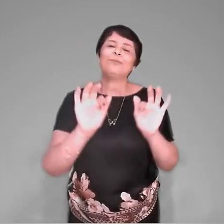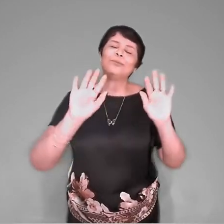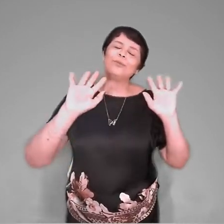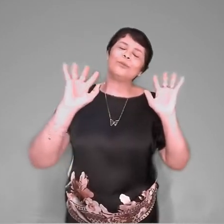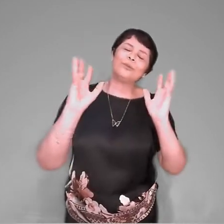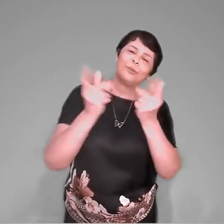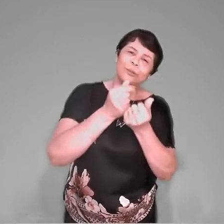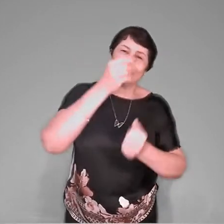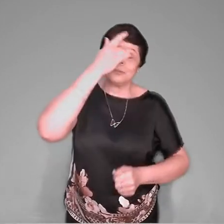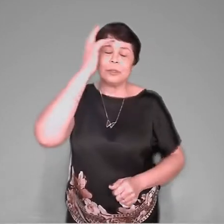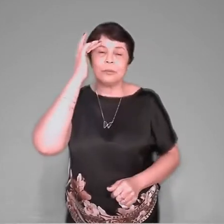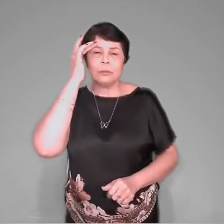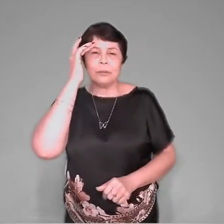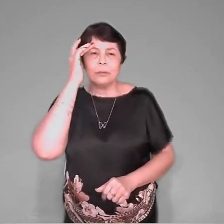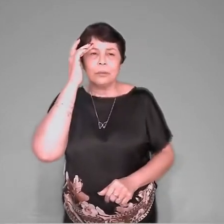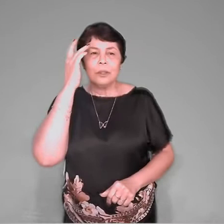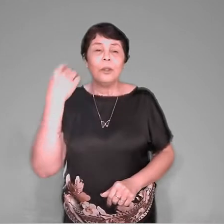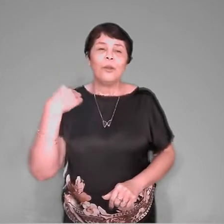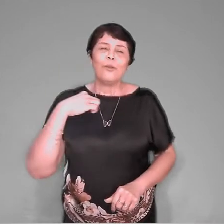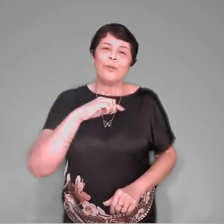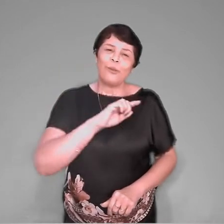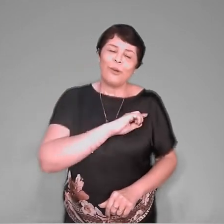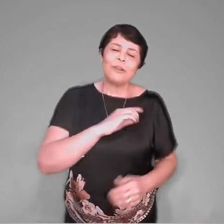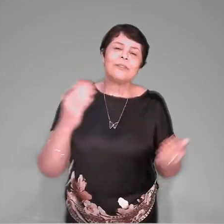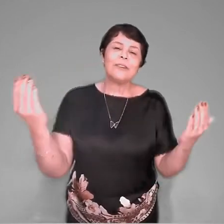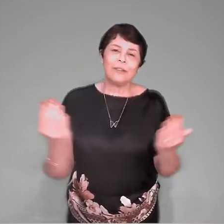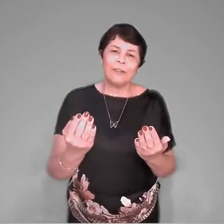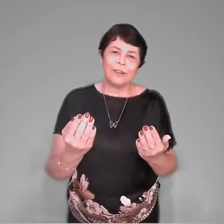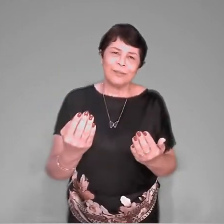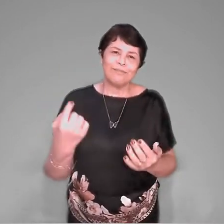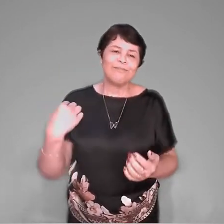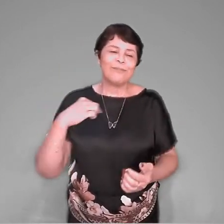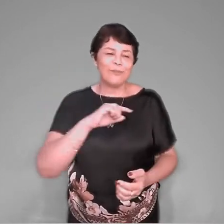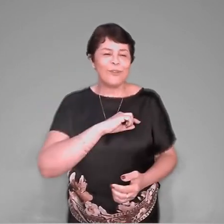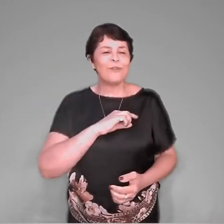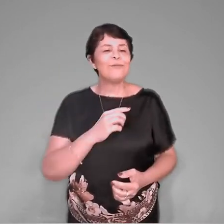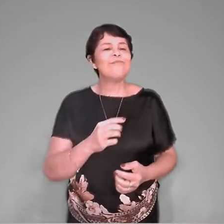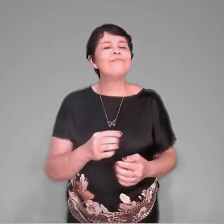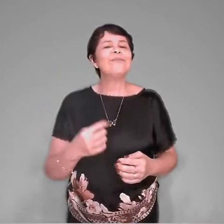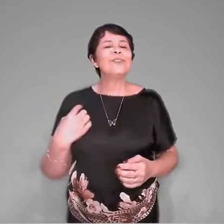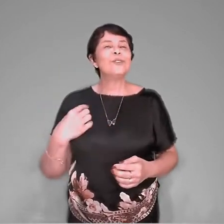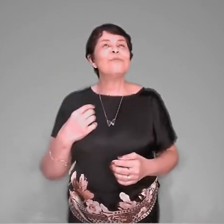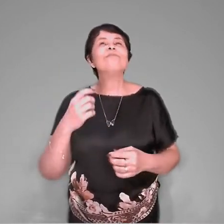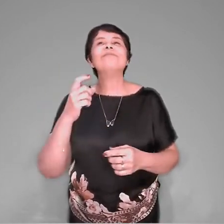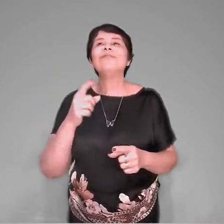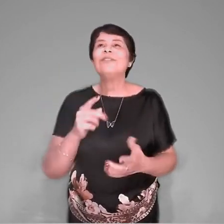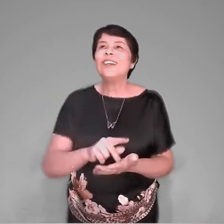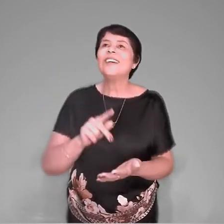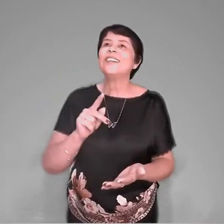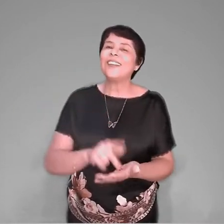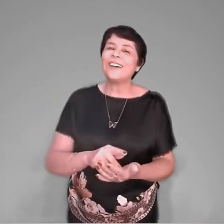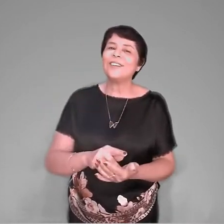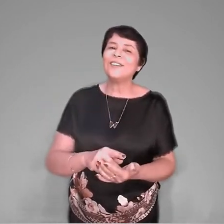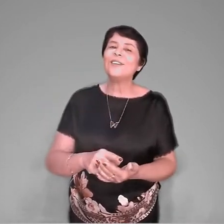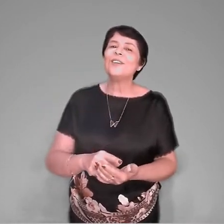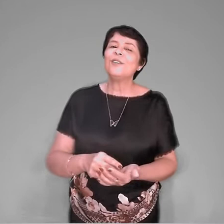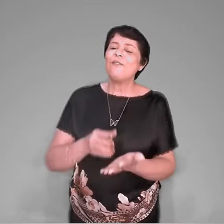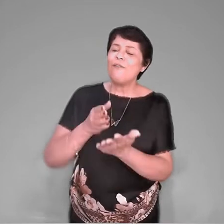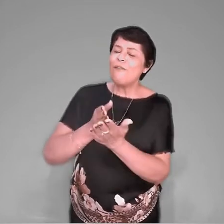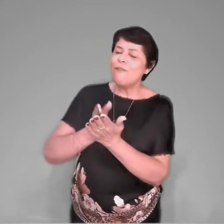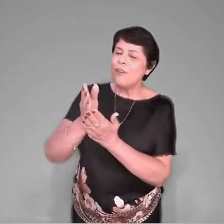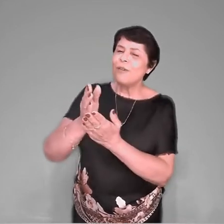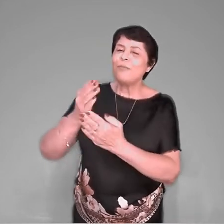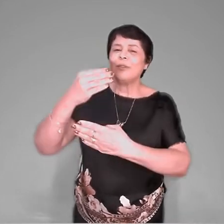igreja espiritual, no qual todo edifício, bem ajustado, cresce